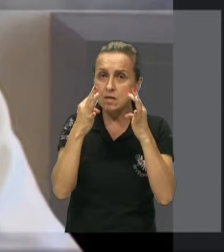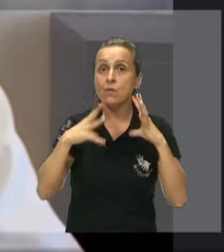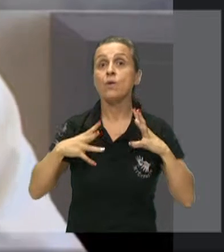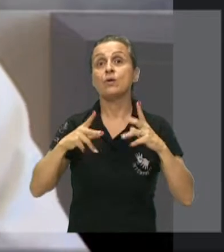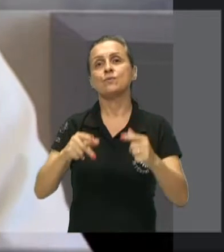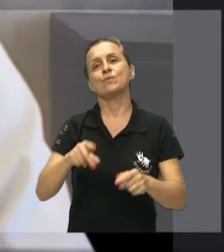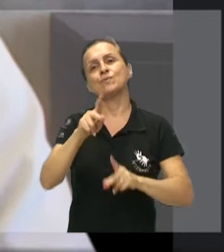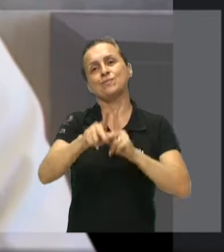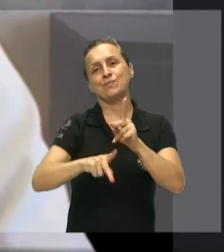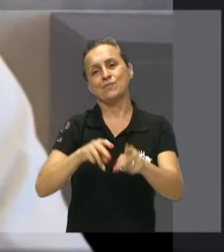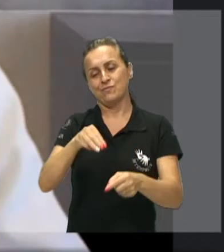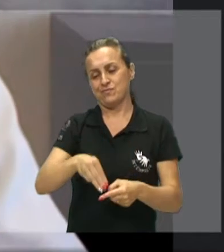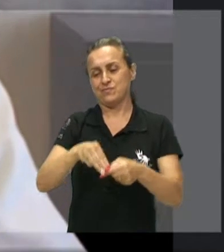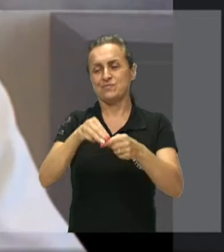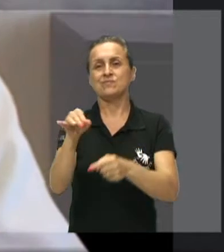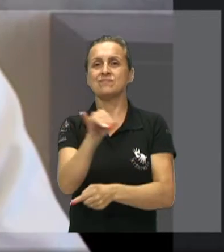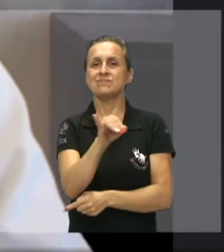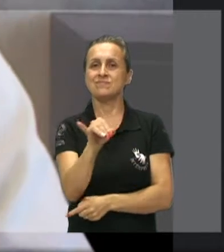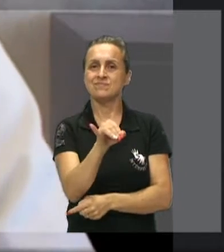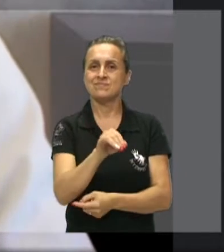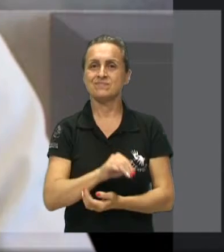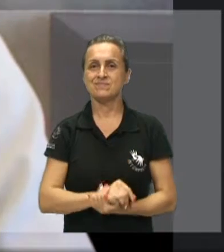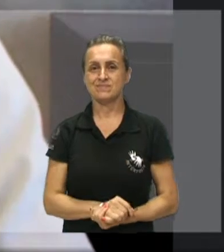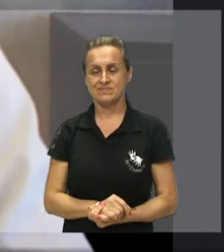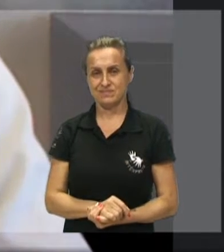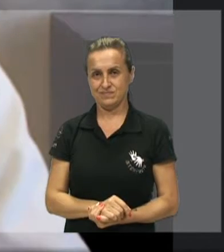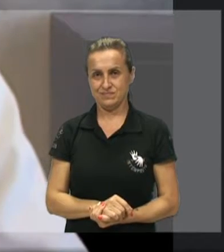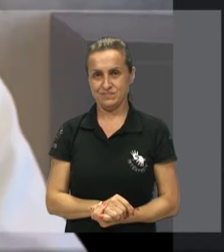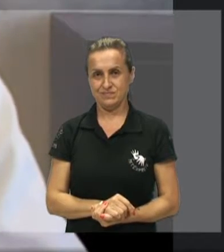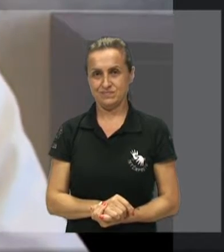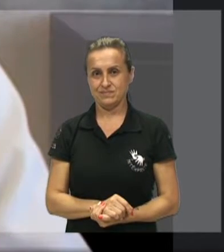de Itajaí. É